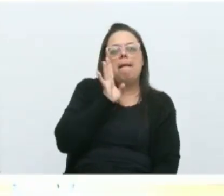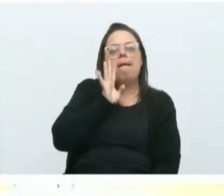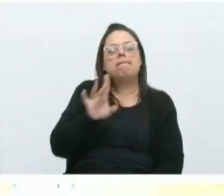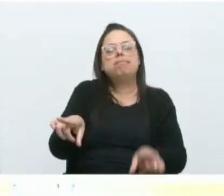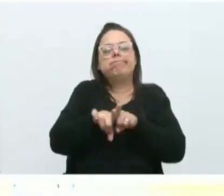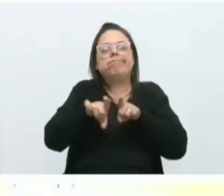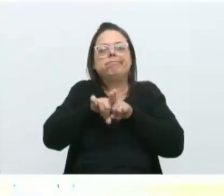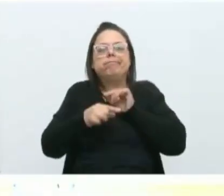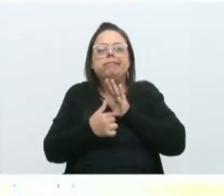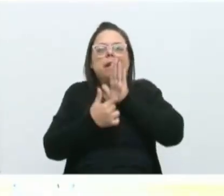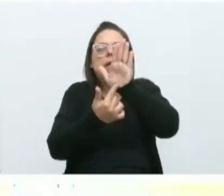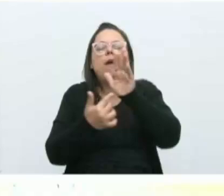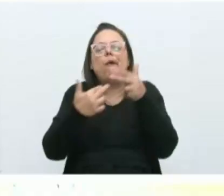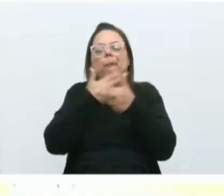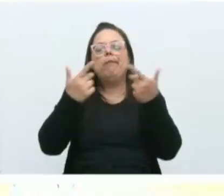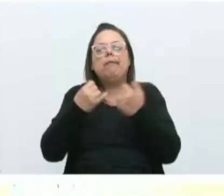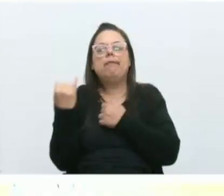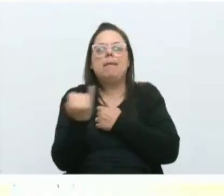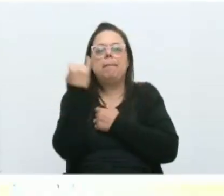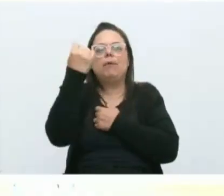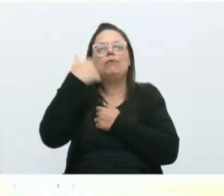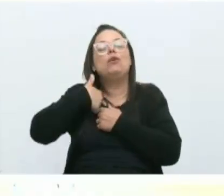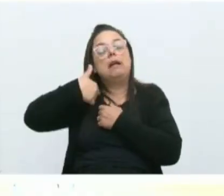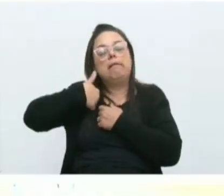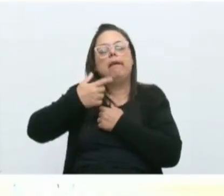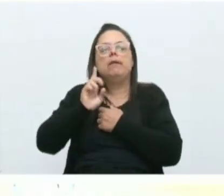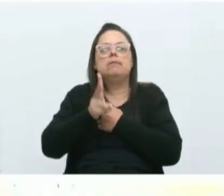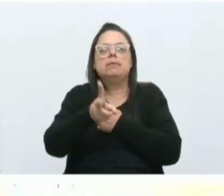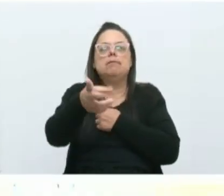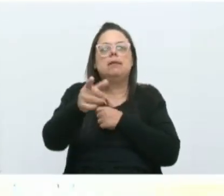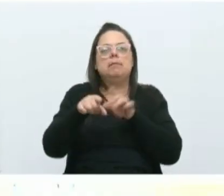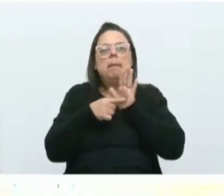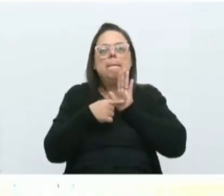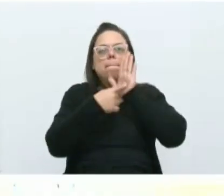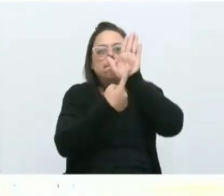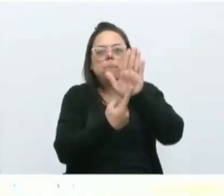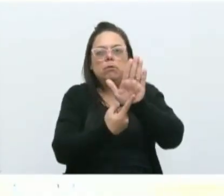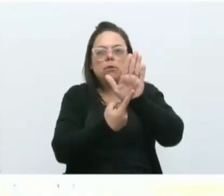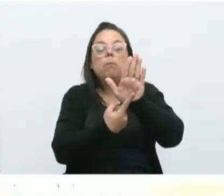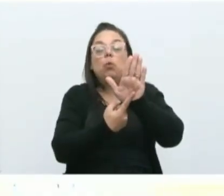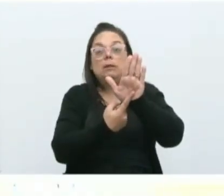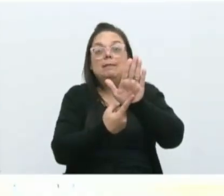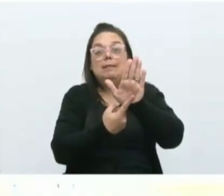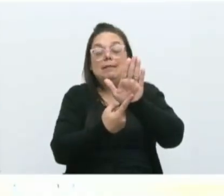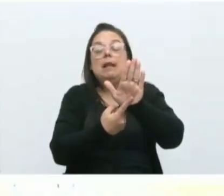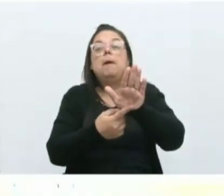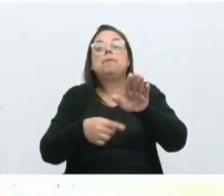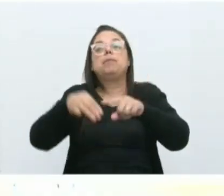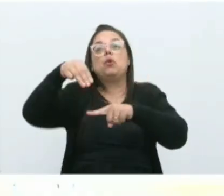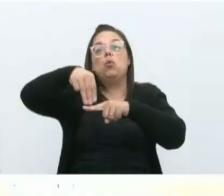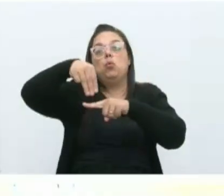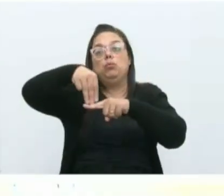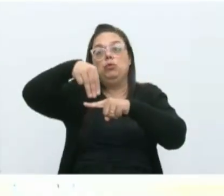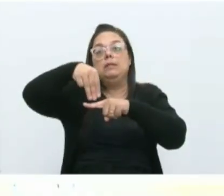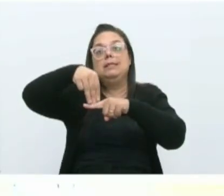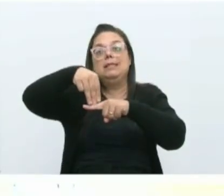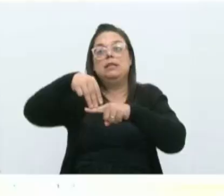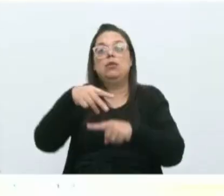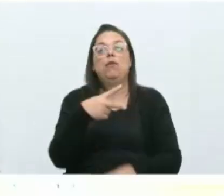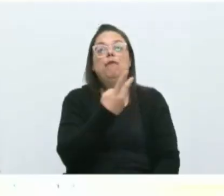mencionar. Pontos importantes que eu reputo que valem a pena tornar público. O município aplicará no